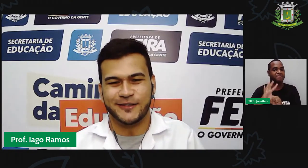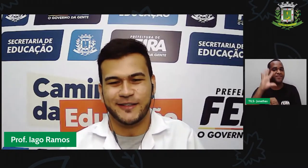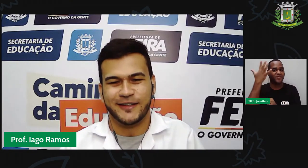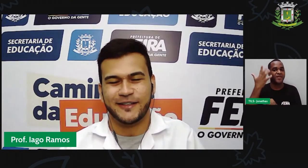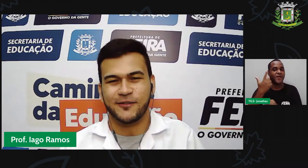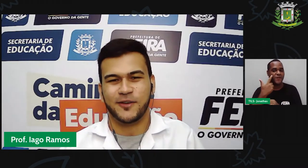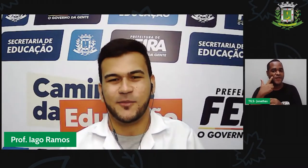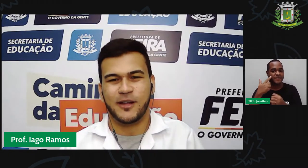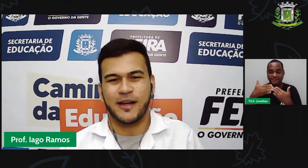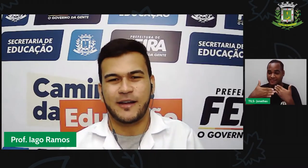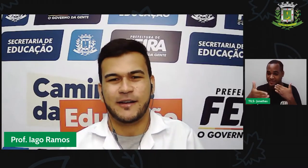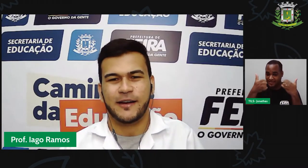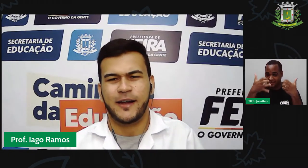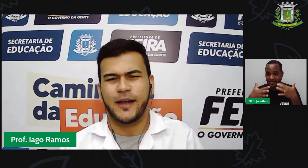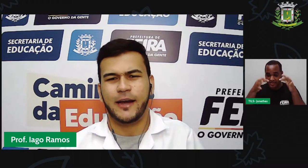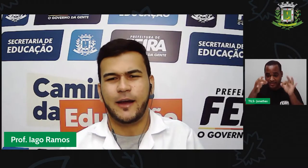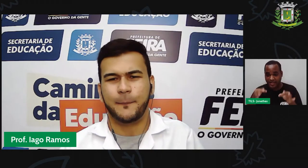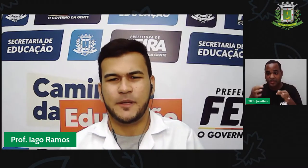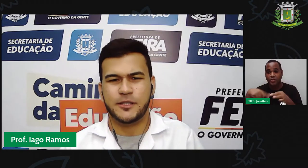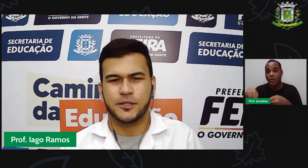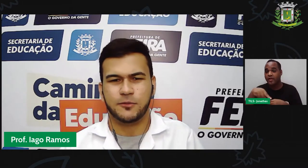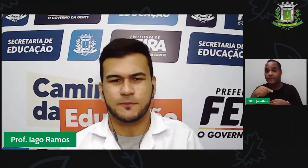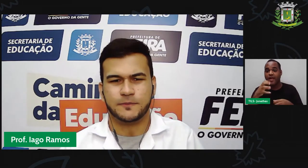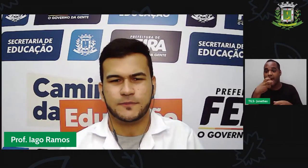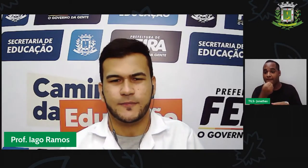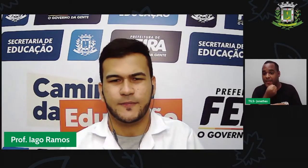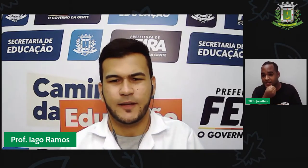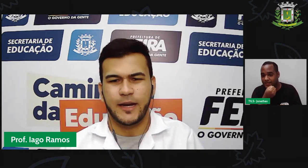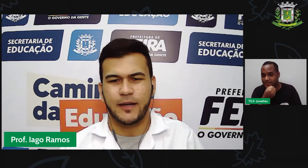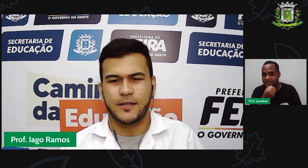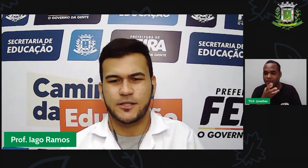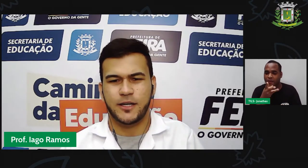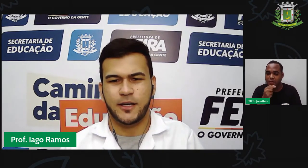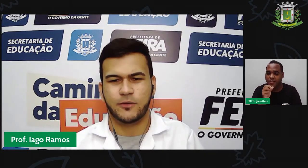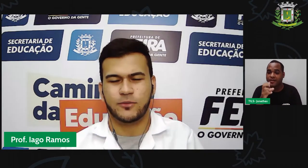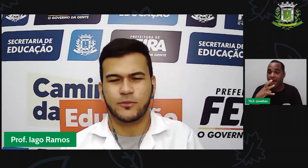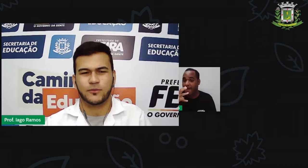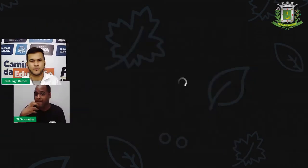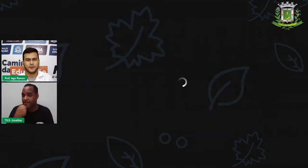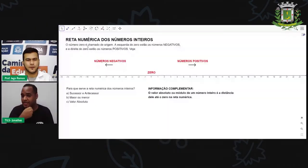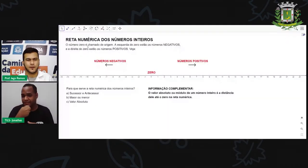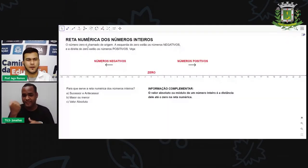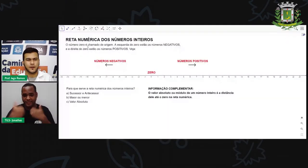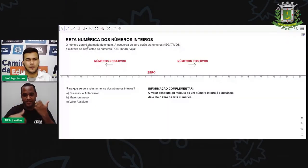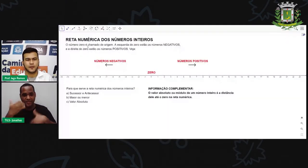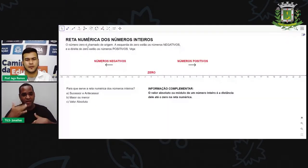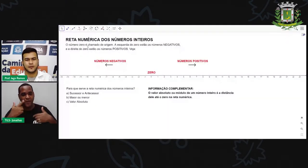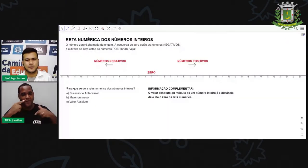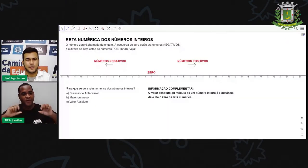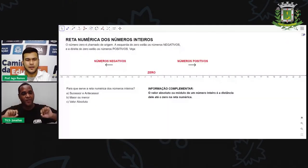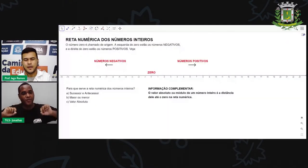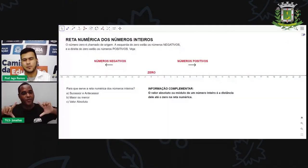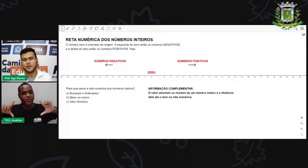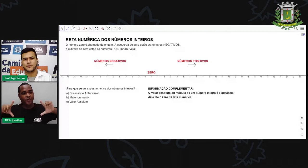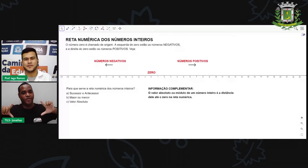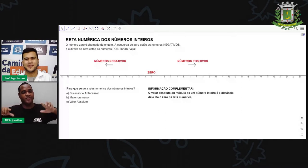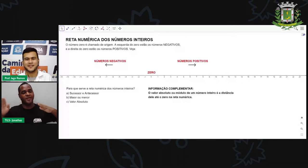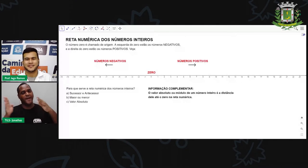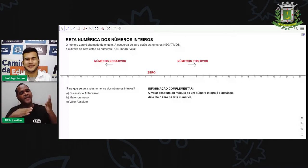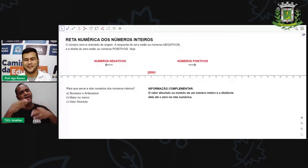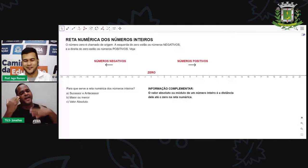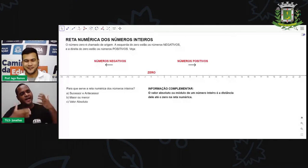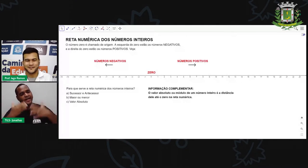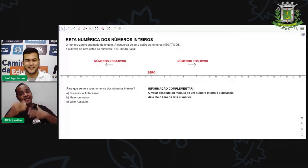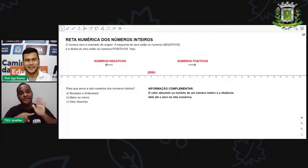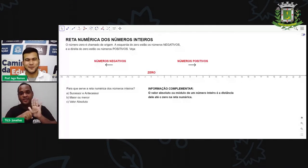certo? Então vamos lá, é rapidinho, é ligeiro, ó, já tá aí para você,